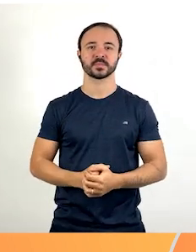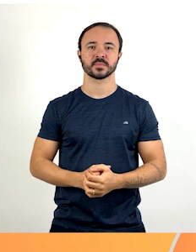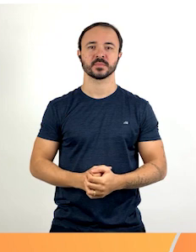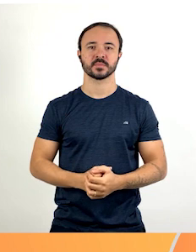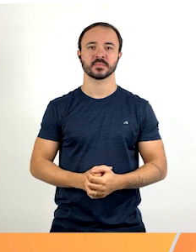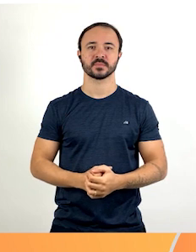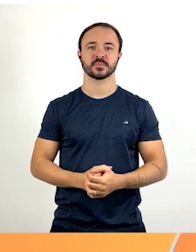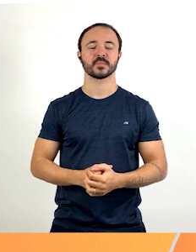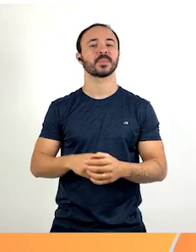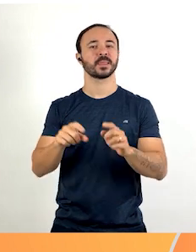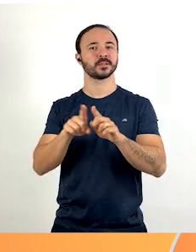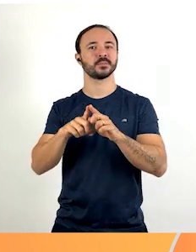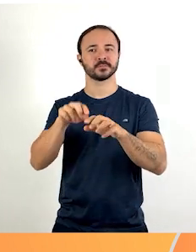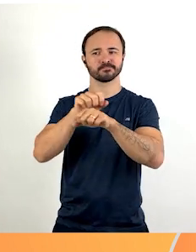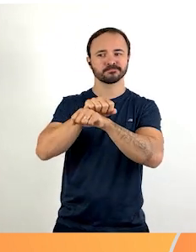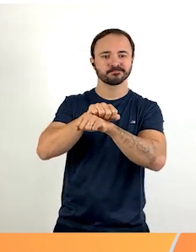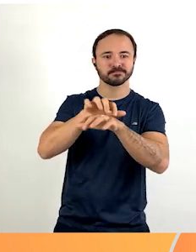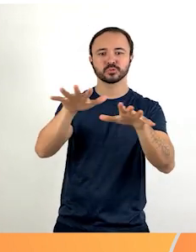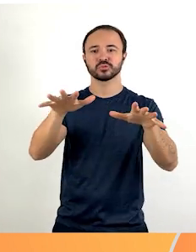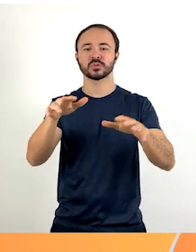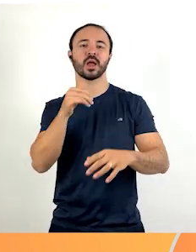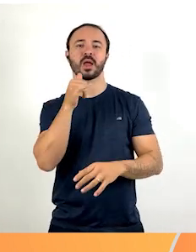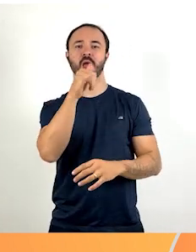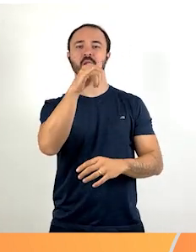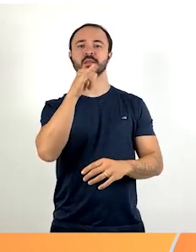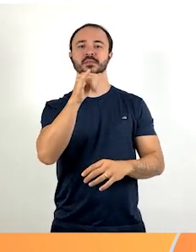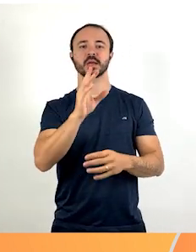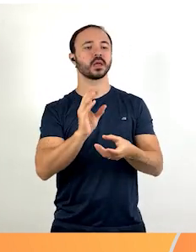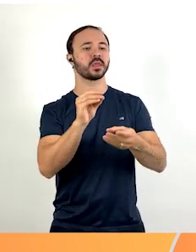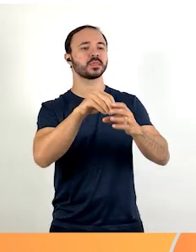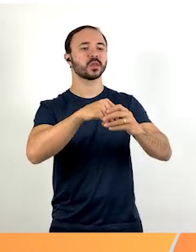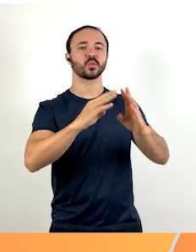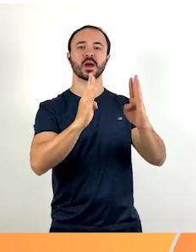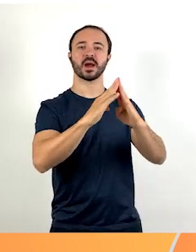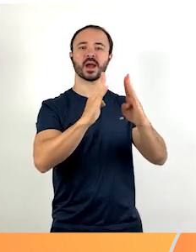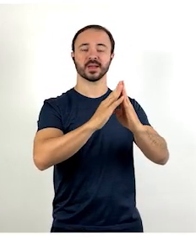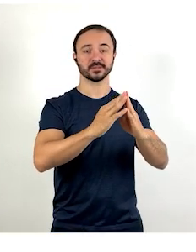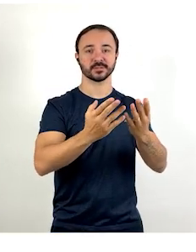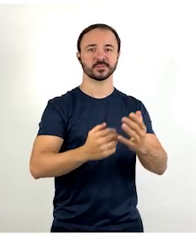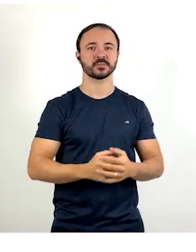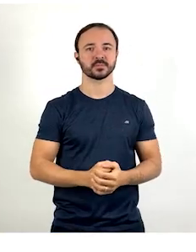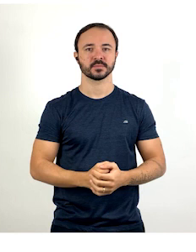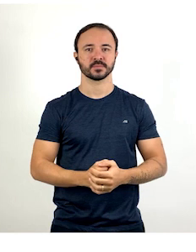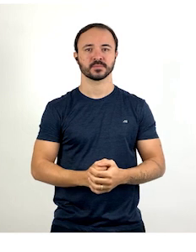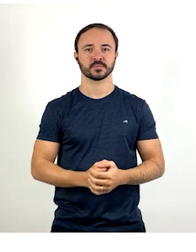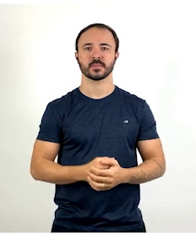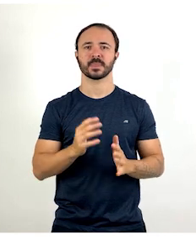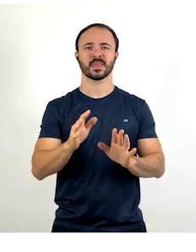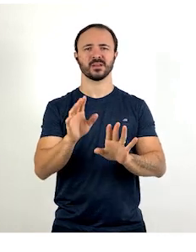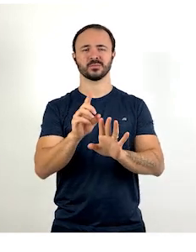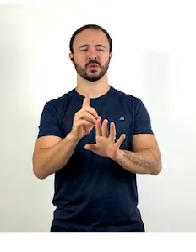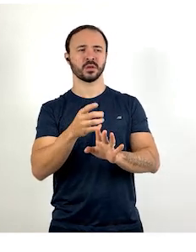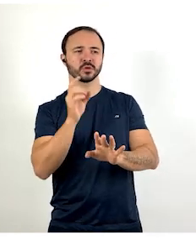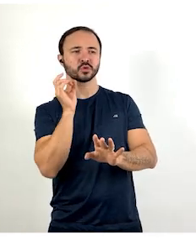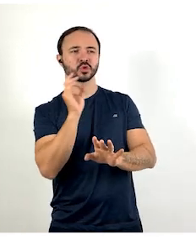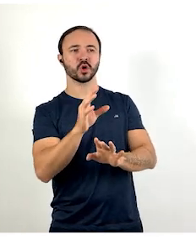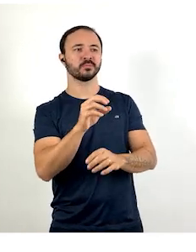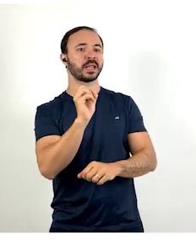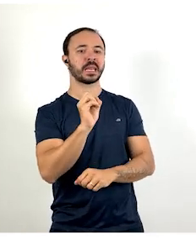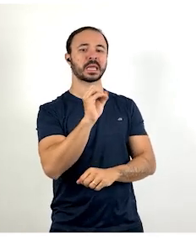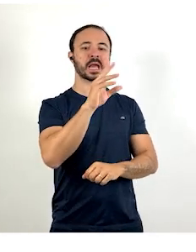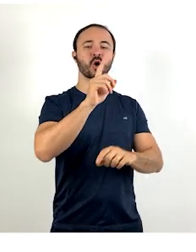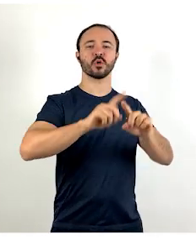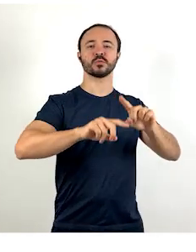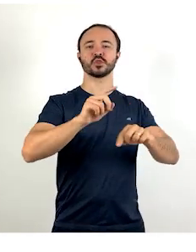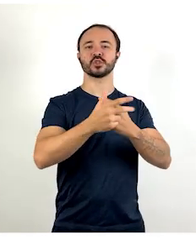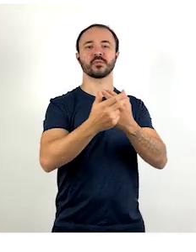para a distribuição da energia elétrica em residências. Então, nós não estamos falando só de ligar um aparelho, nós estamos